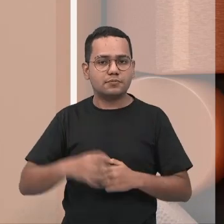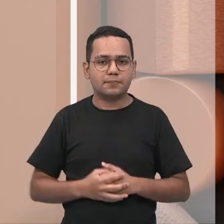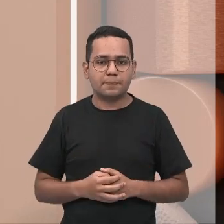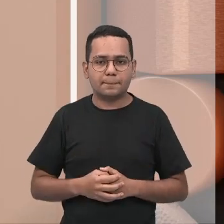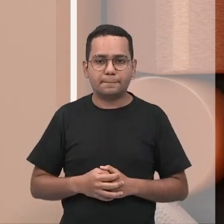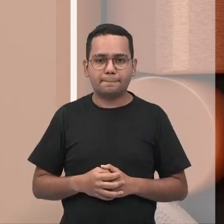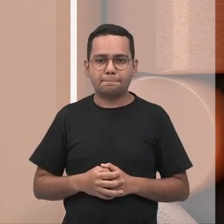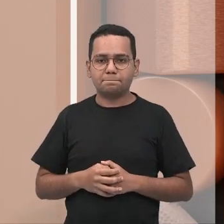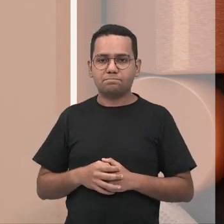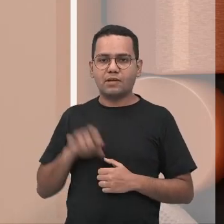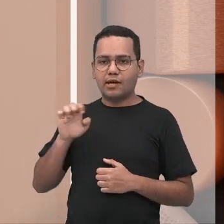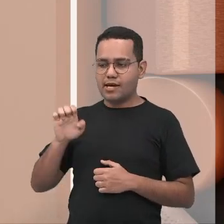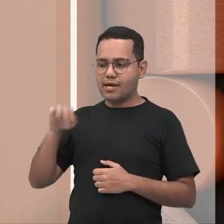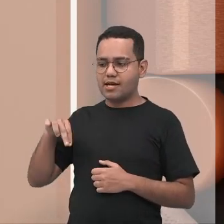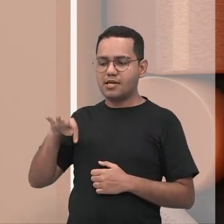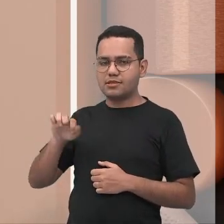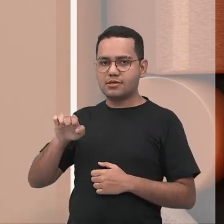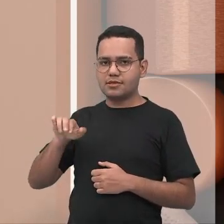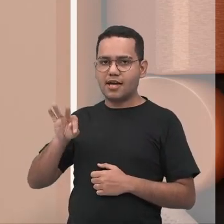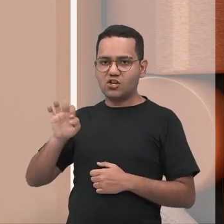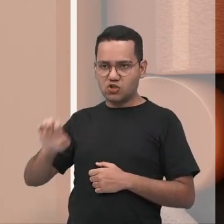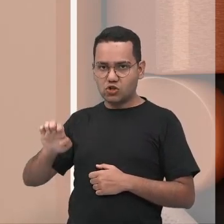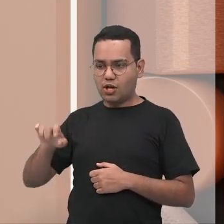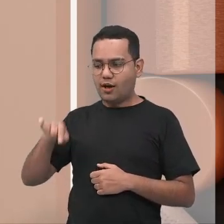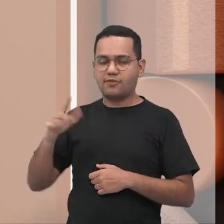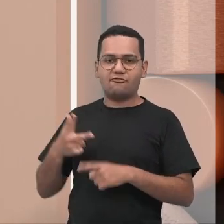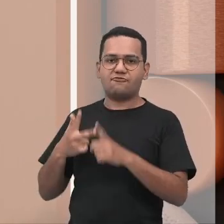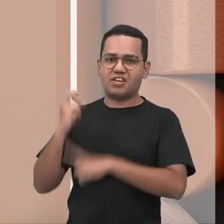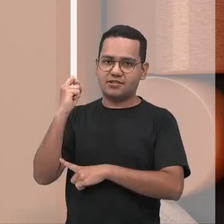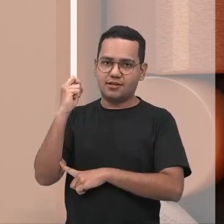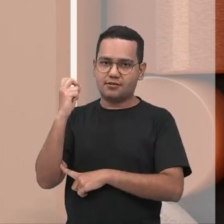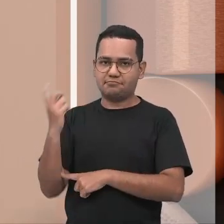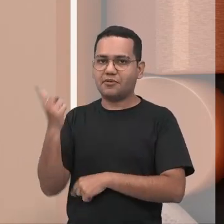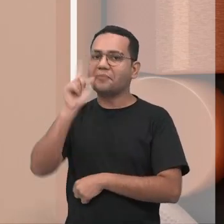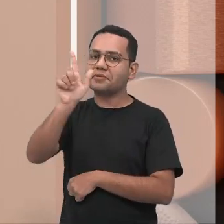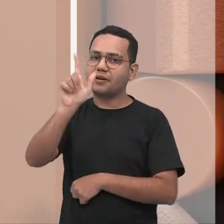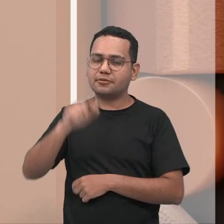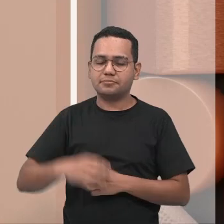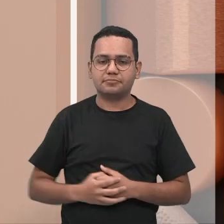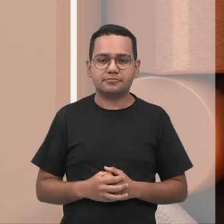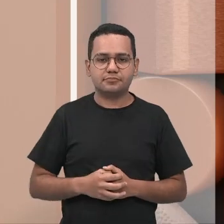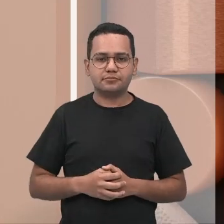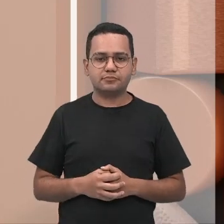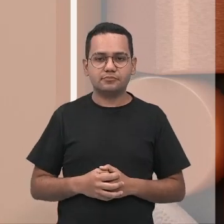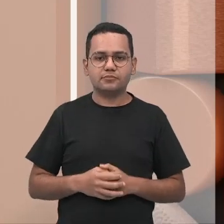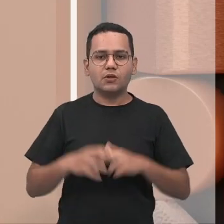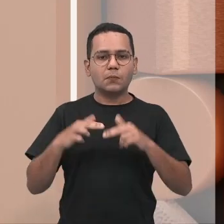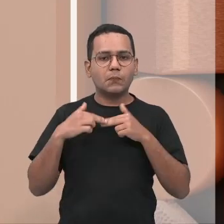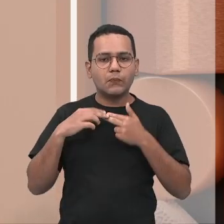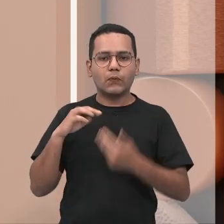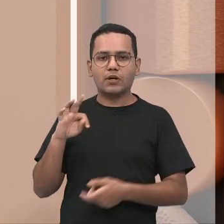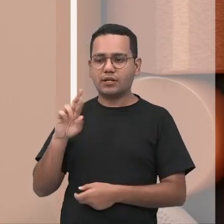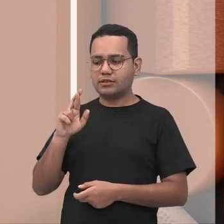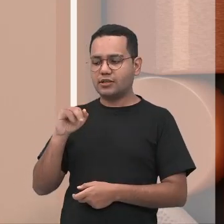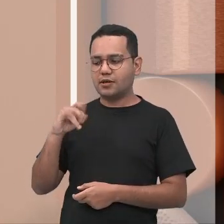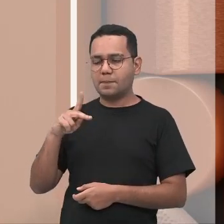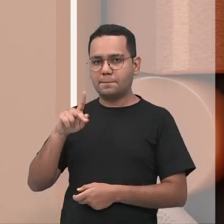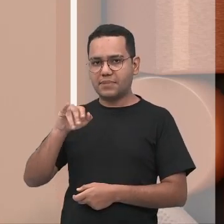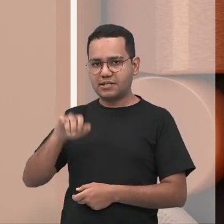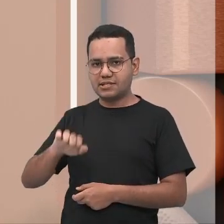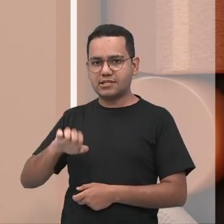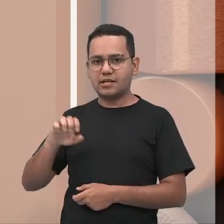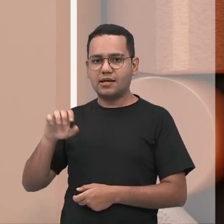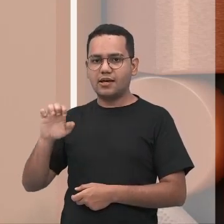Tríplice Entente conseguissem sair vitoriosas do conflito. Nesse momento, esse conceito de Tríplice Entente, ele meio que não existe